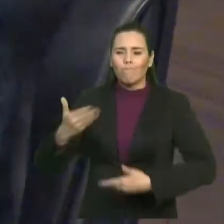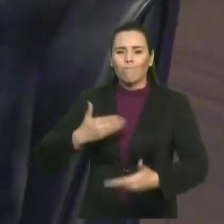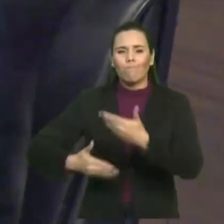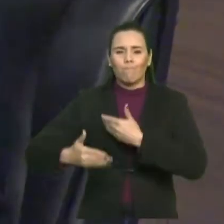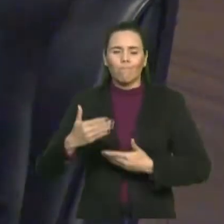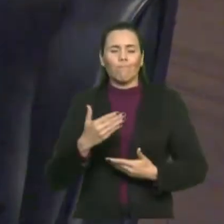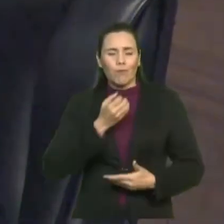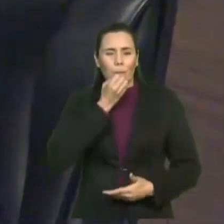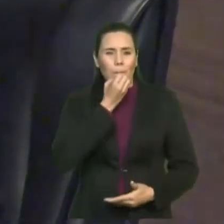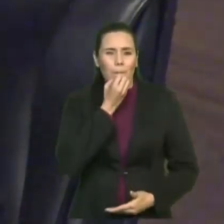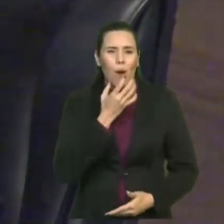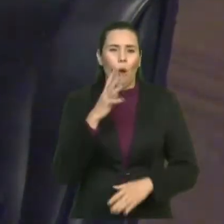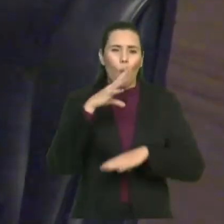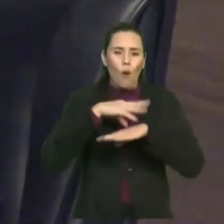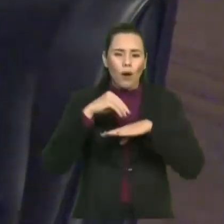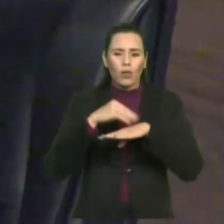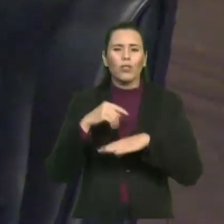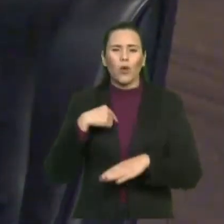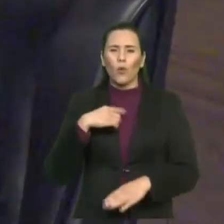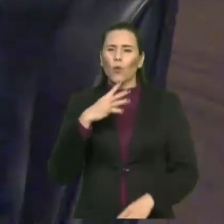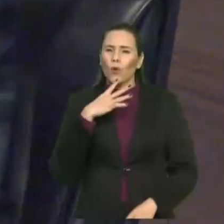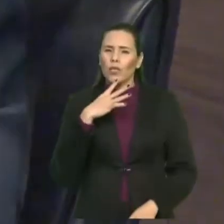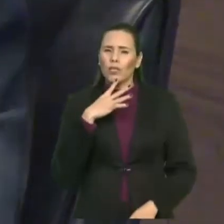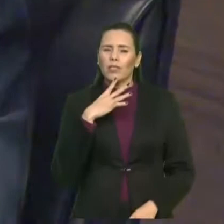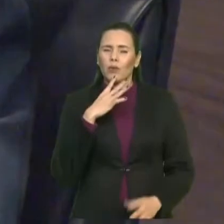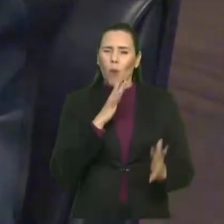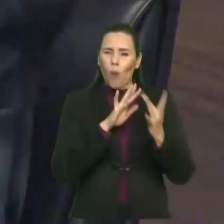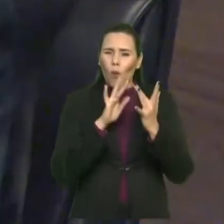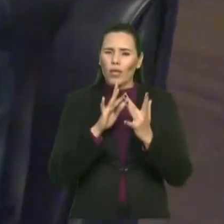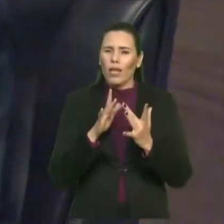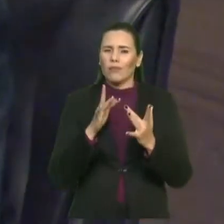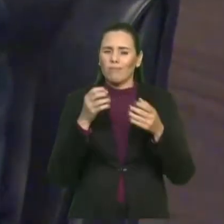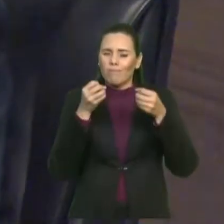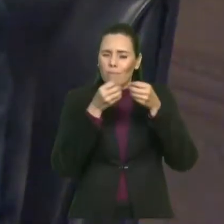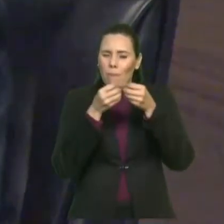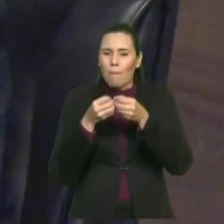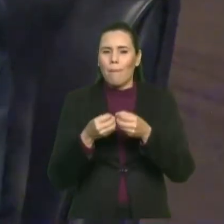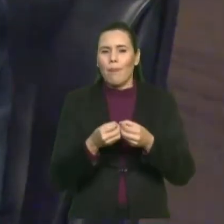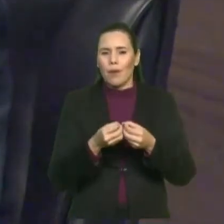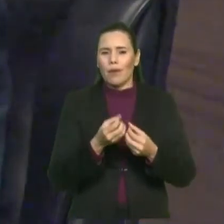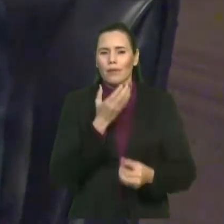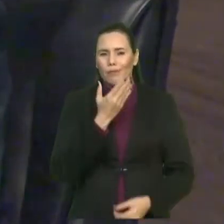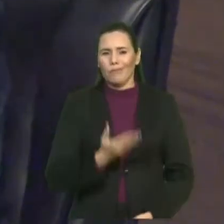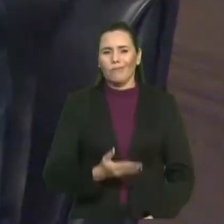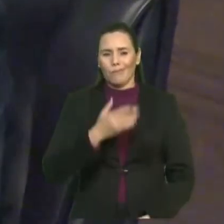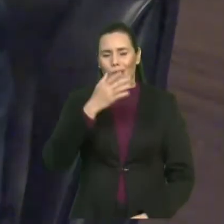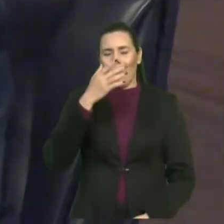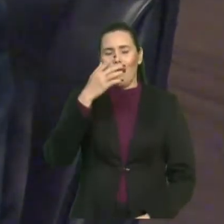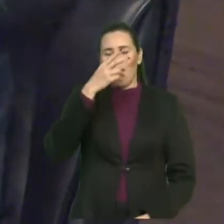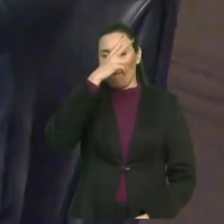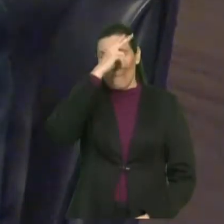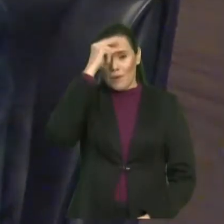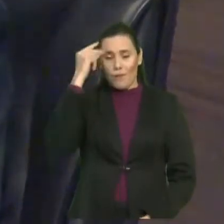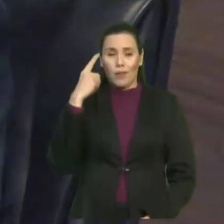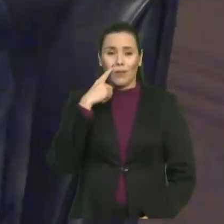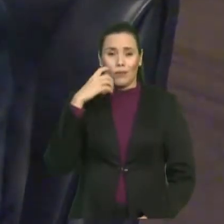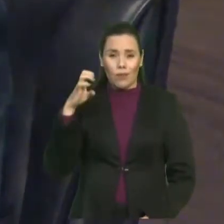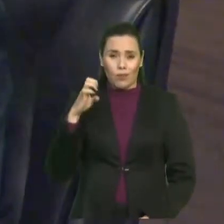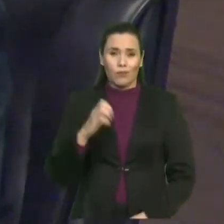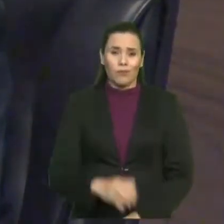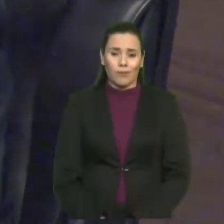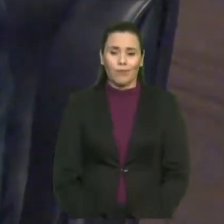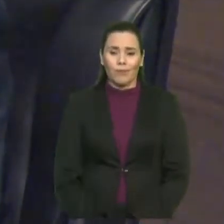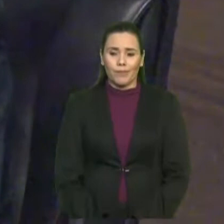de conhecer de perto a personalidade e o caráter do nosso prefeito, que ora se encerra seu mandato, Edivaldo